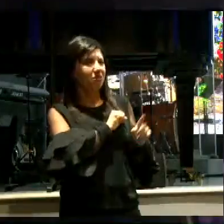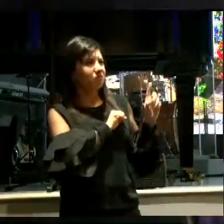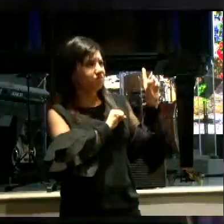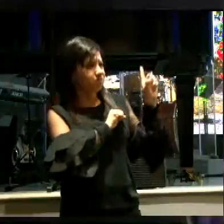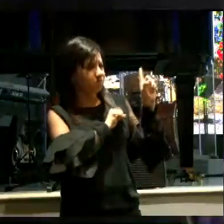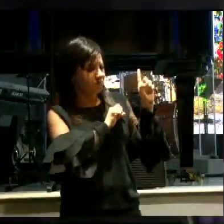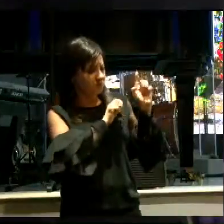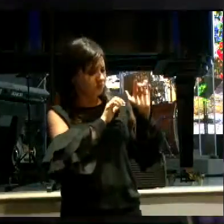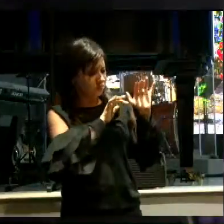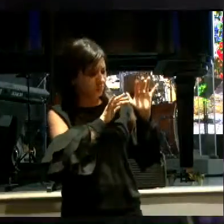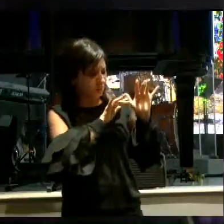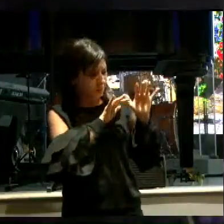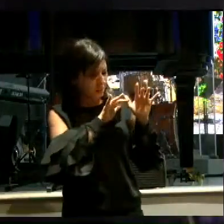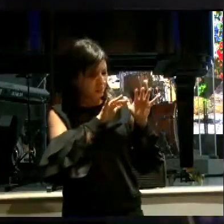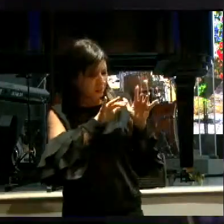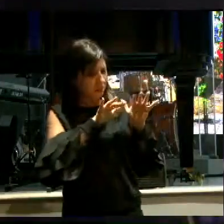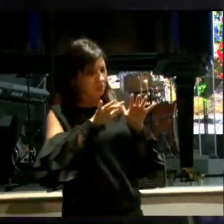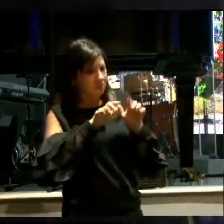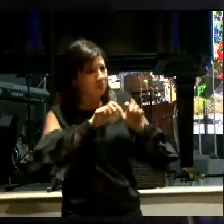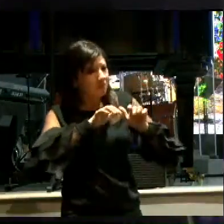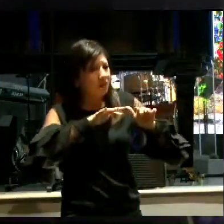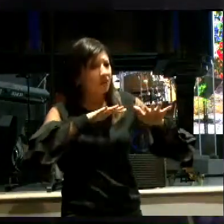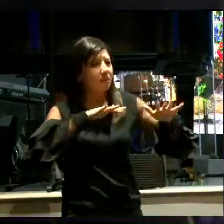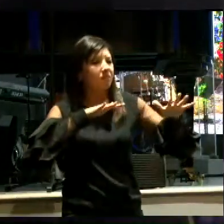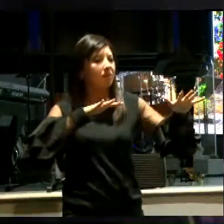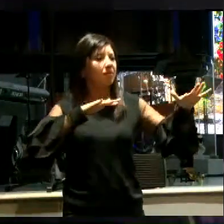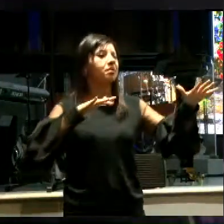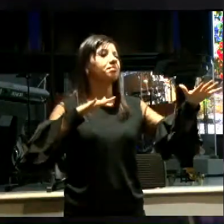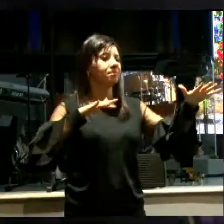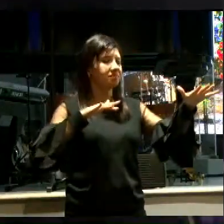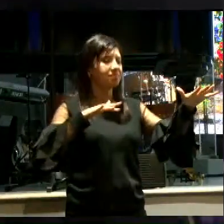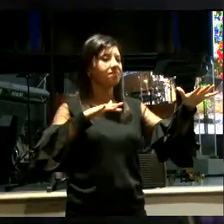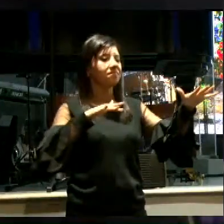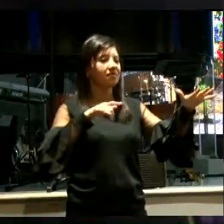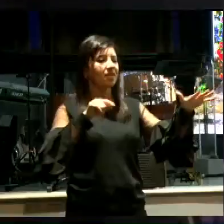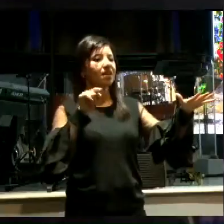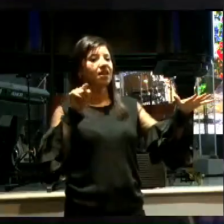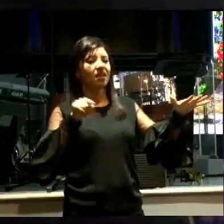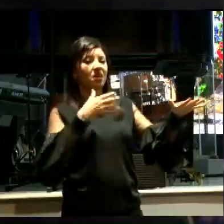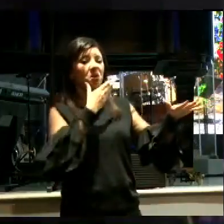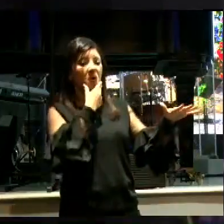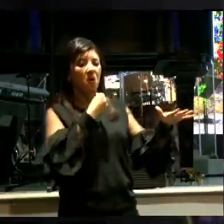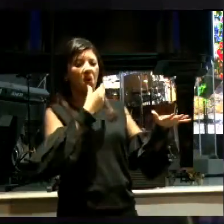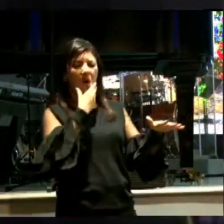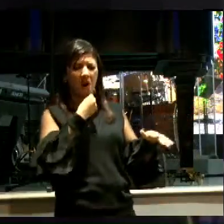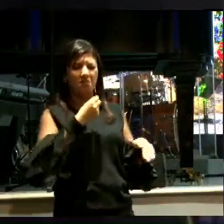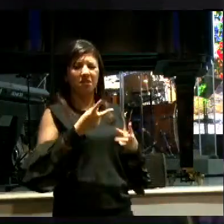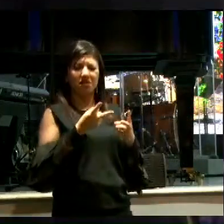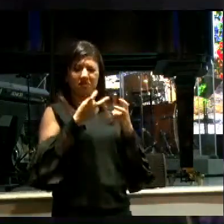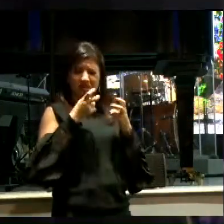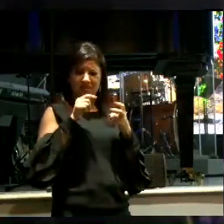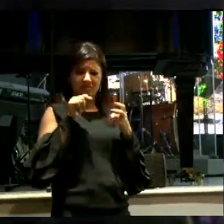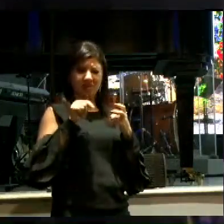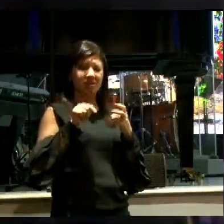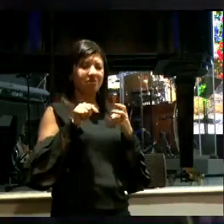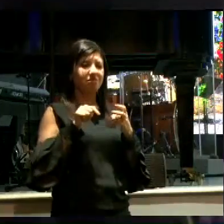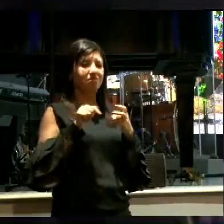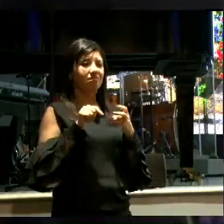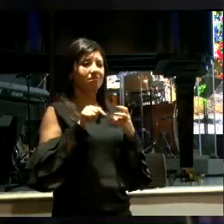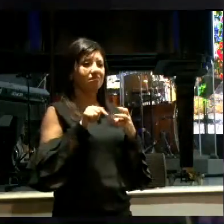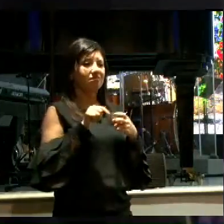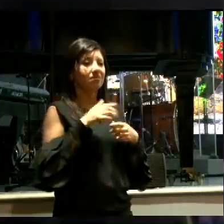prevalecer sobre a vida dela. E aquele homem ali me amou de uma tal maneira que hoje eu estou